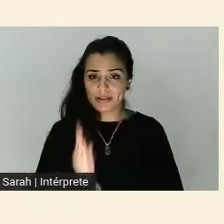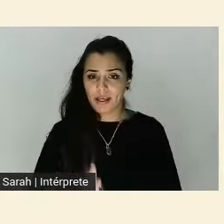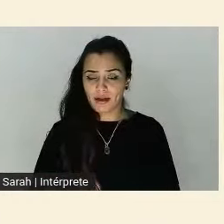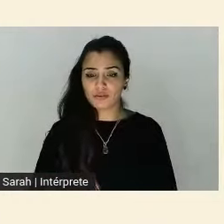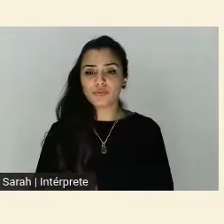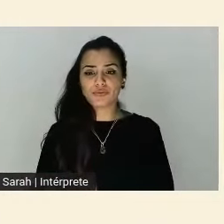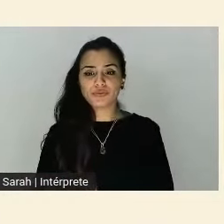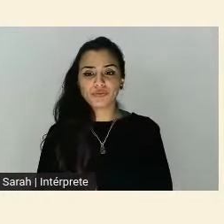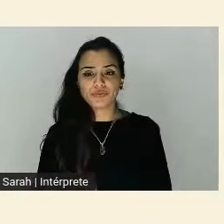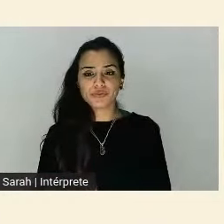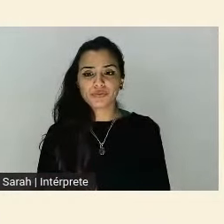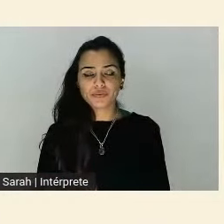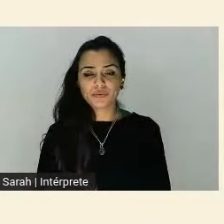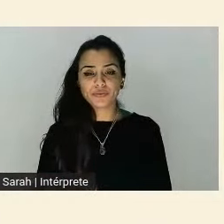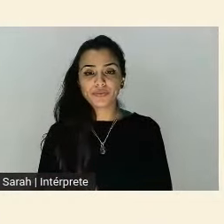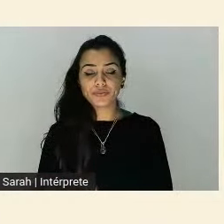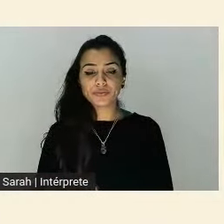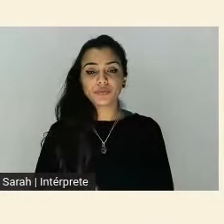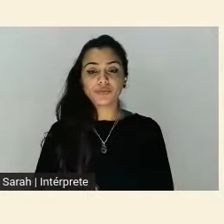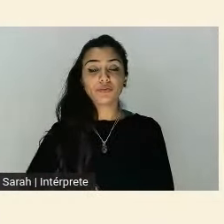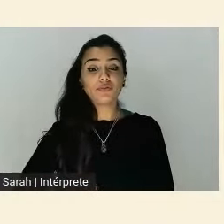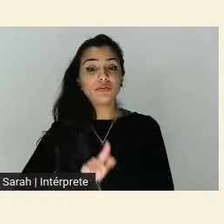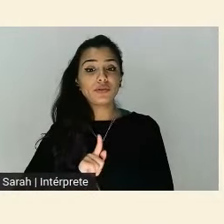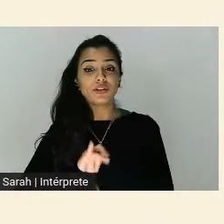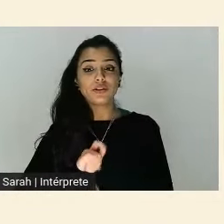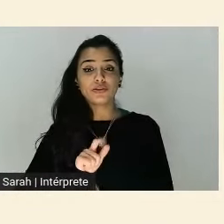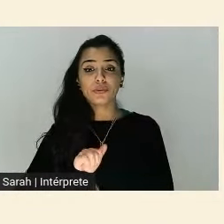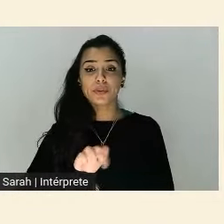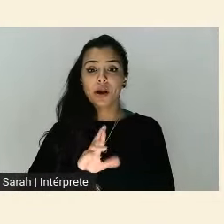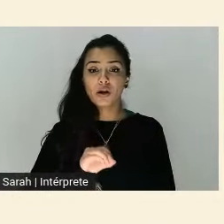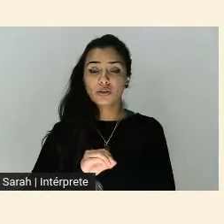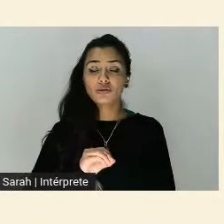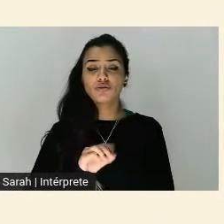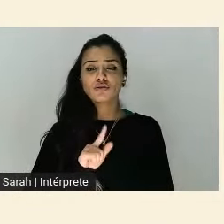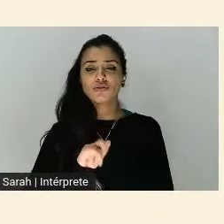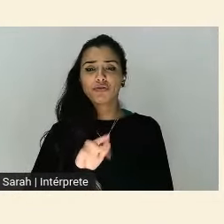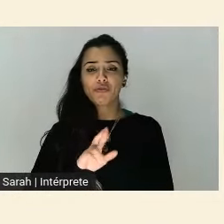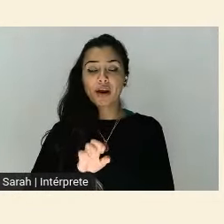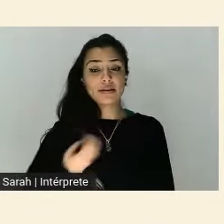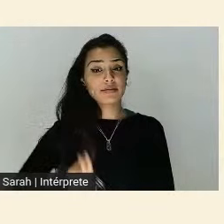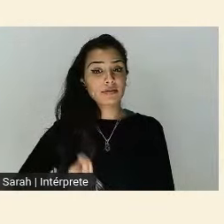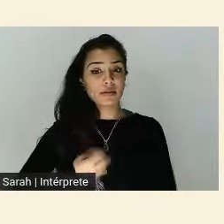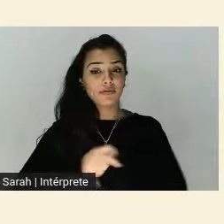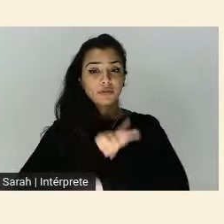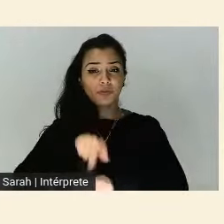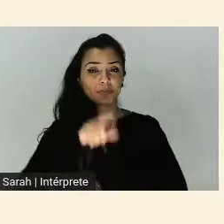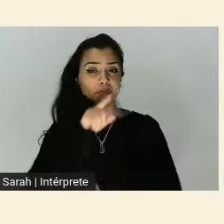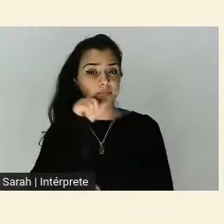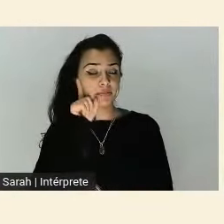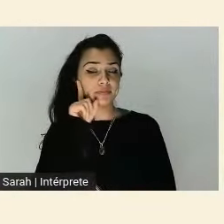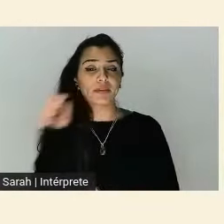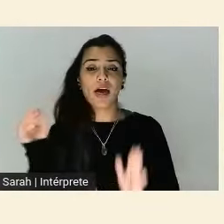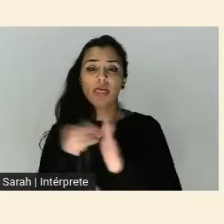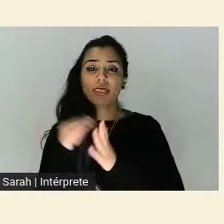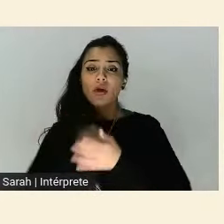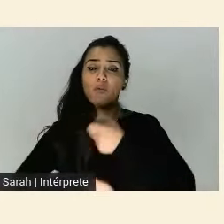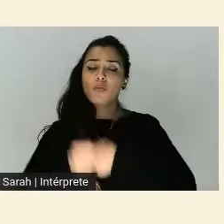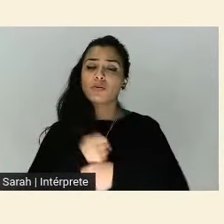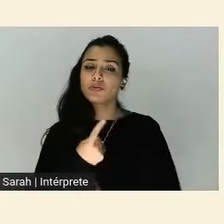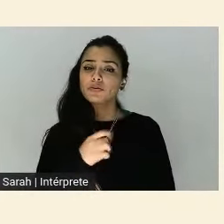Gilberto Freire, né, esteve nos Estados Unidos até 1923,